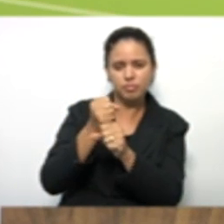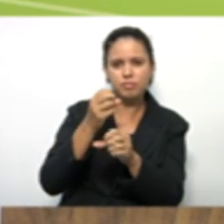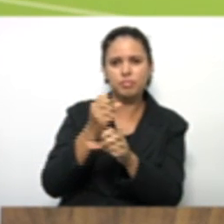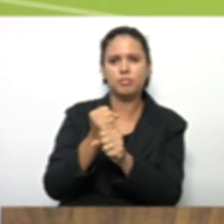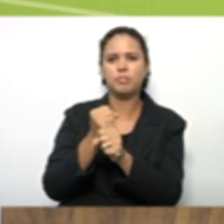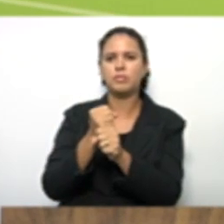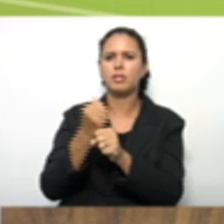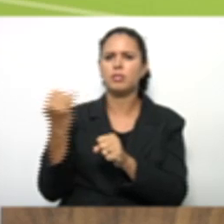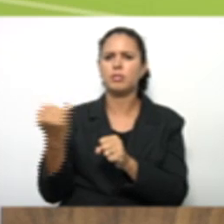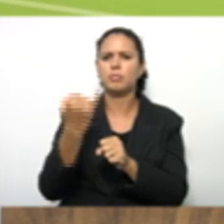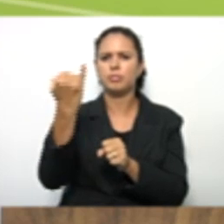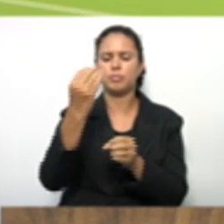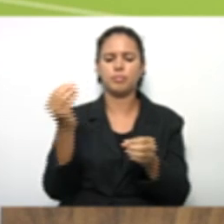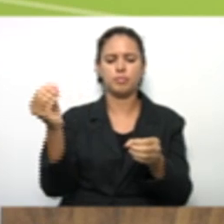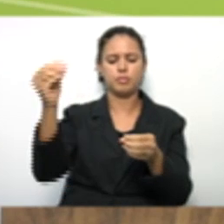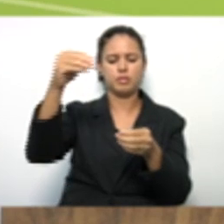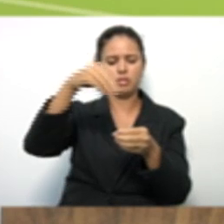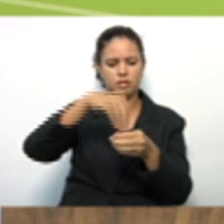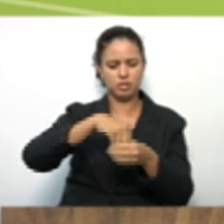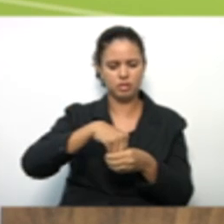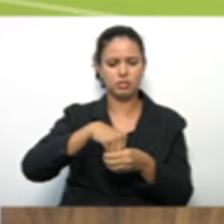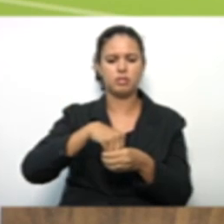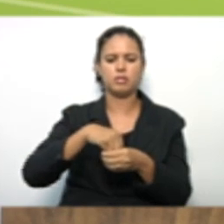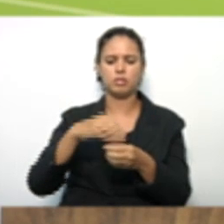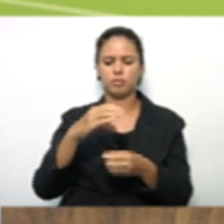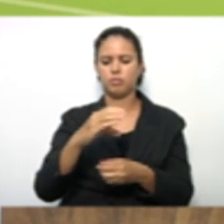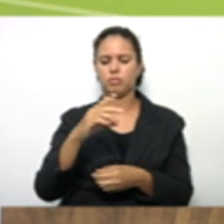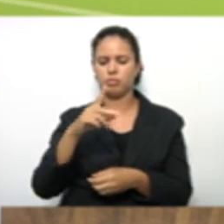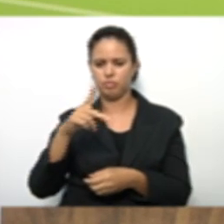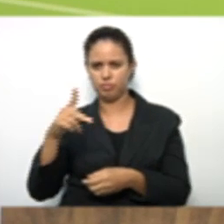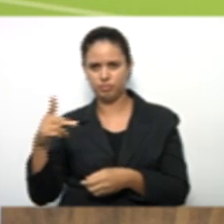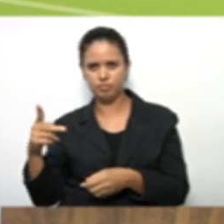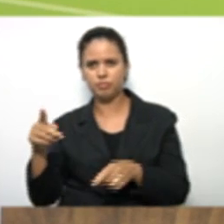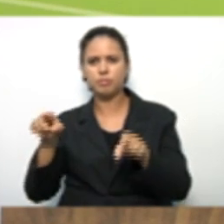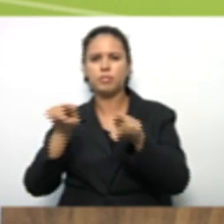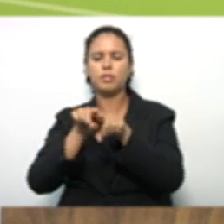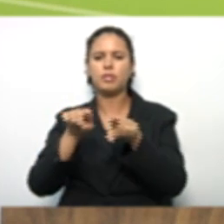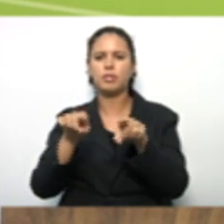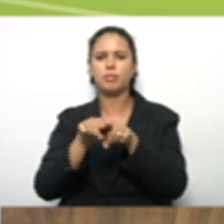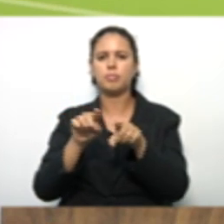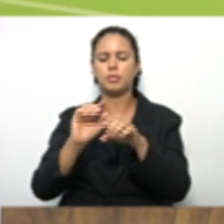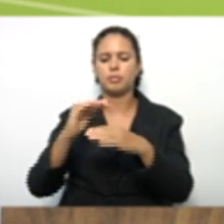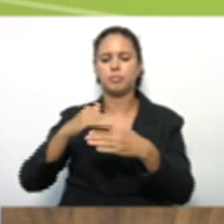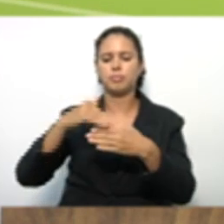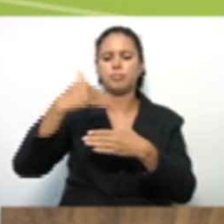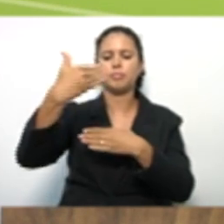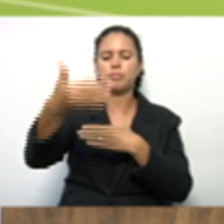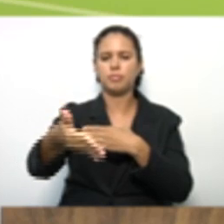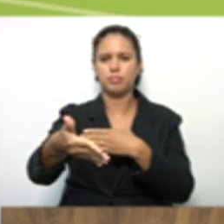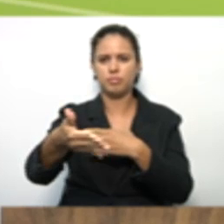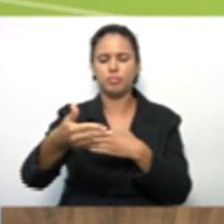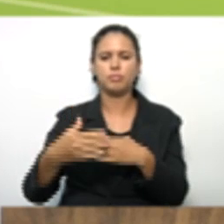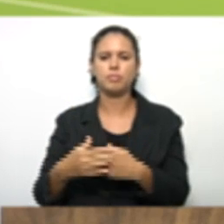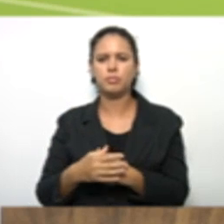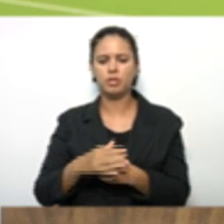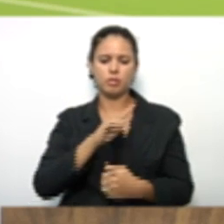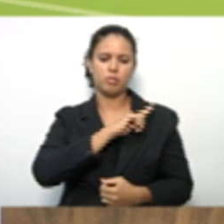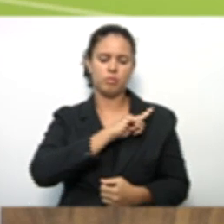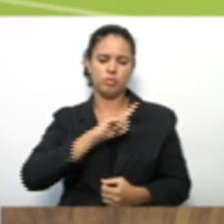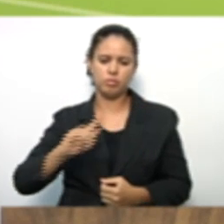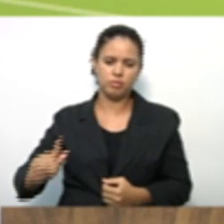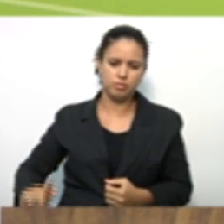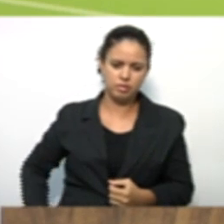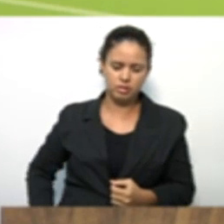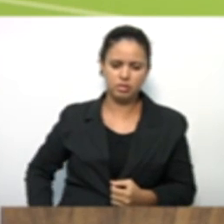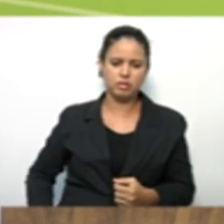para a tomada de decisão por parte dos seus funcionários e seus cooperados, como externamente. Governo, quando o